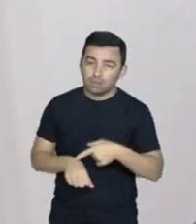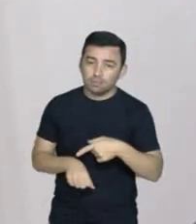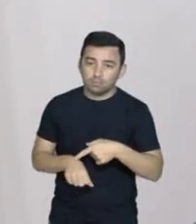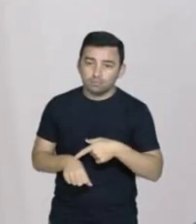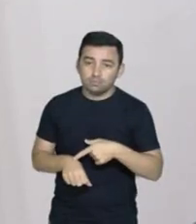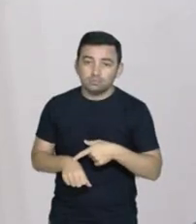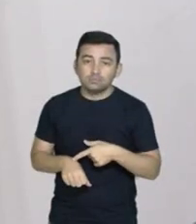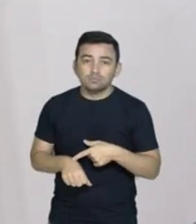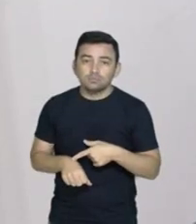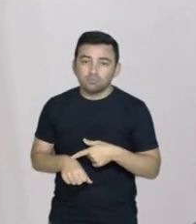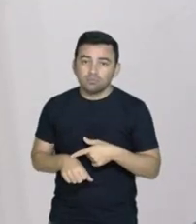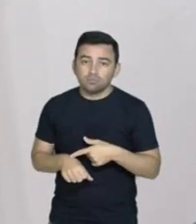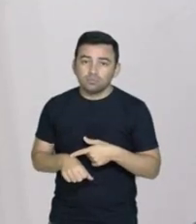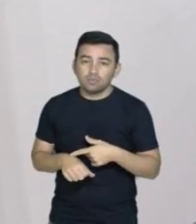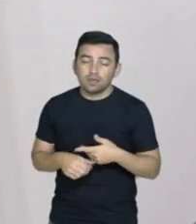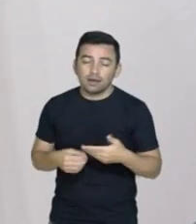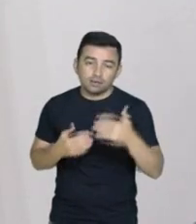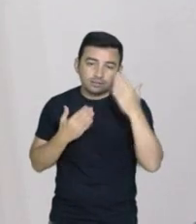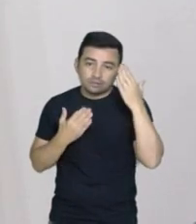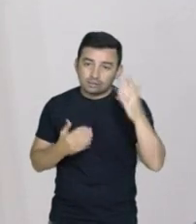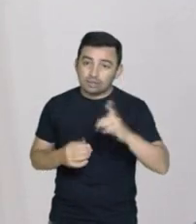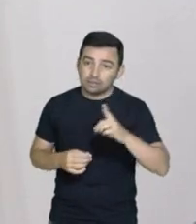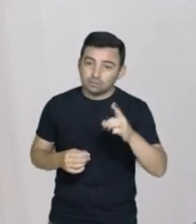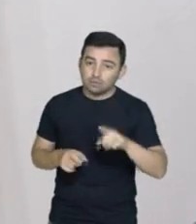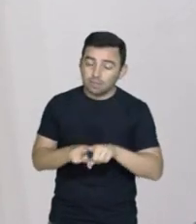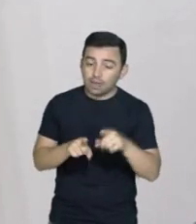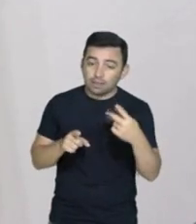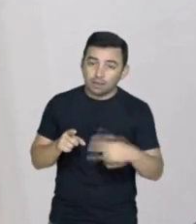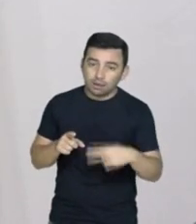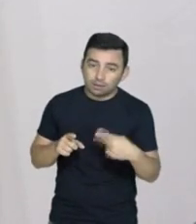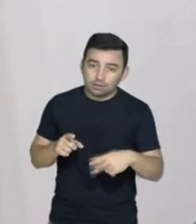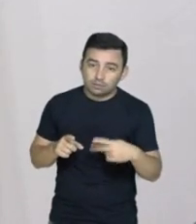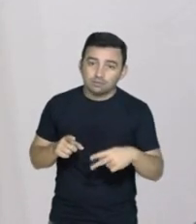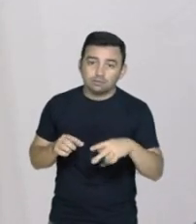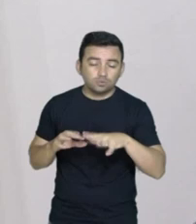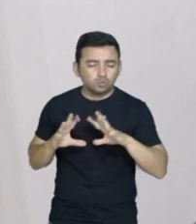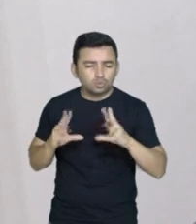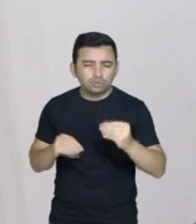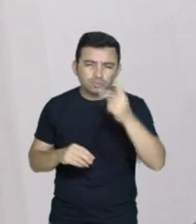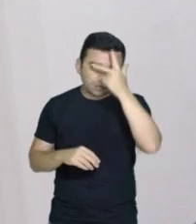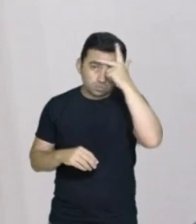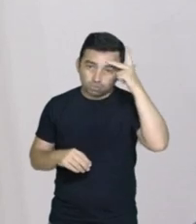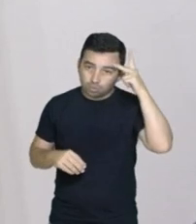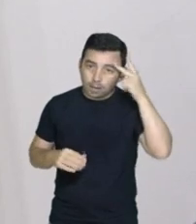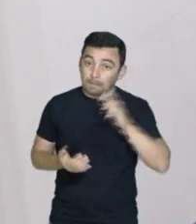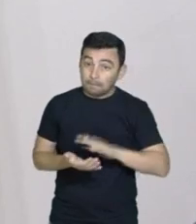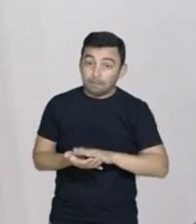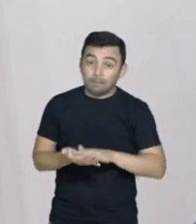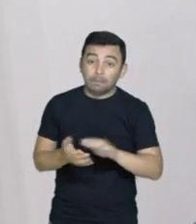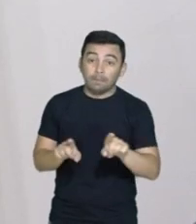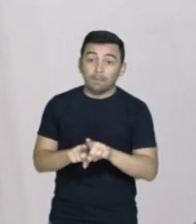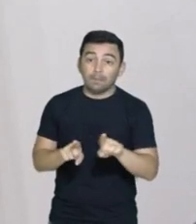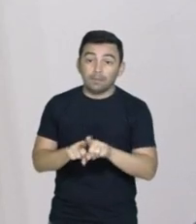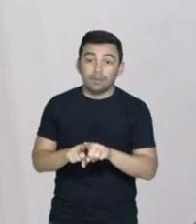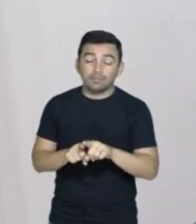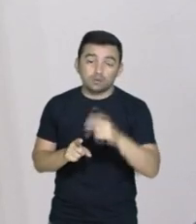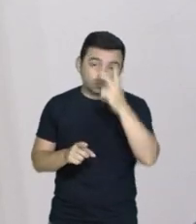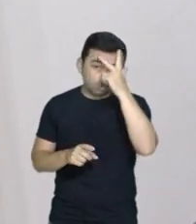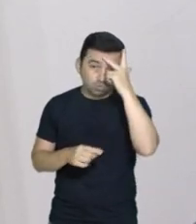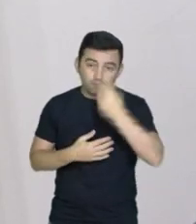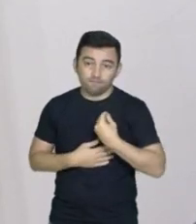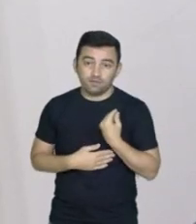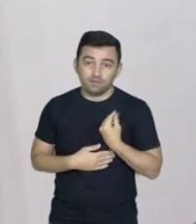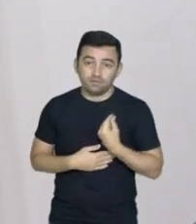intervenção para glorificar a Deus e agradecer a esta casa também e todas as pessoas e parabenizar todos os membros da igreja